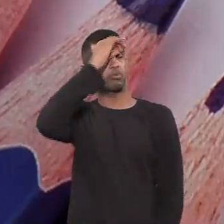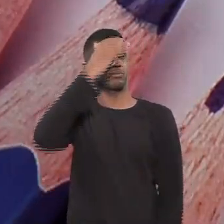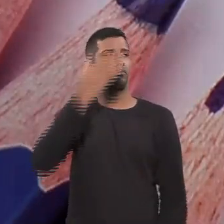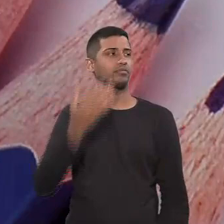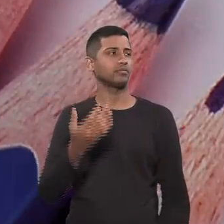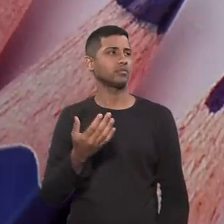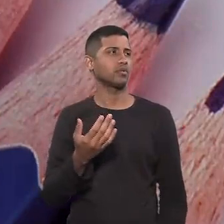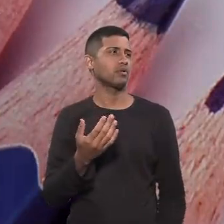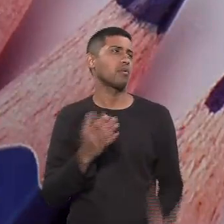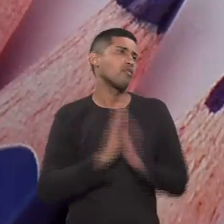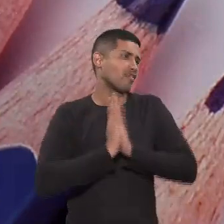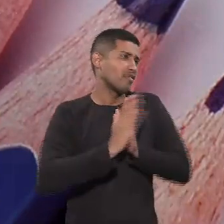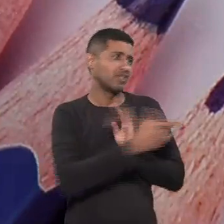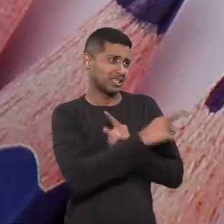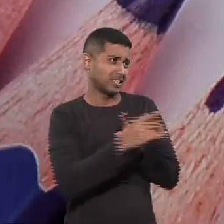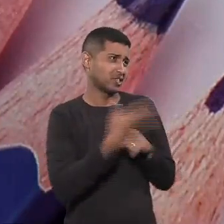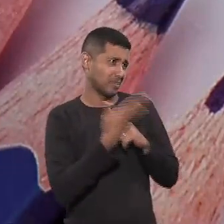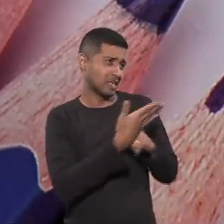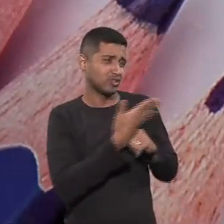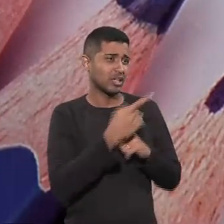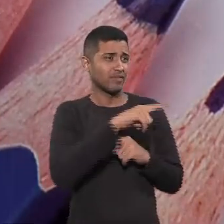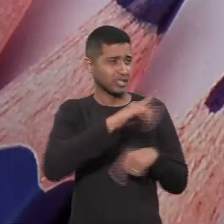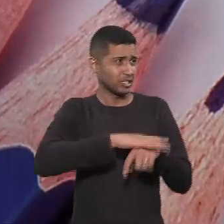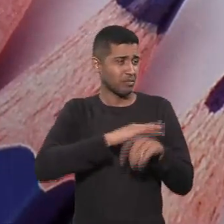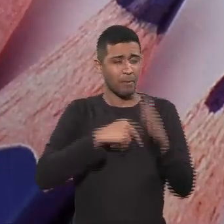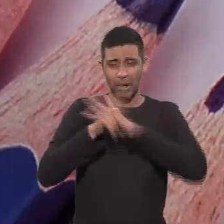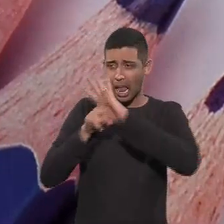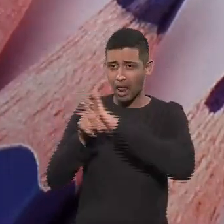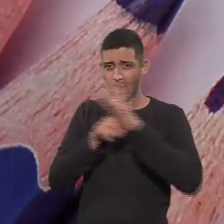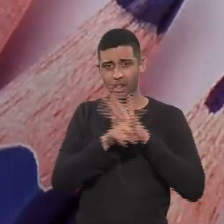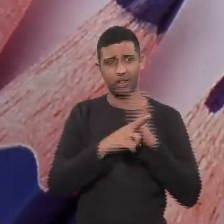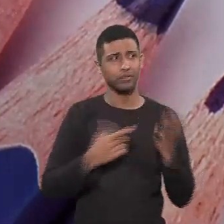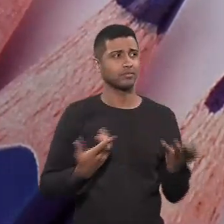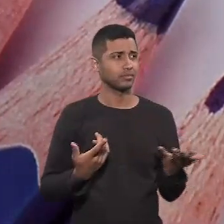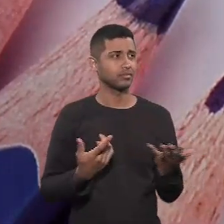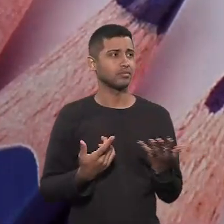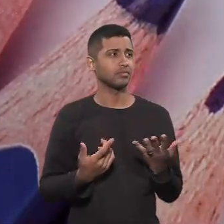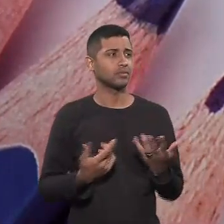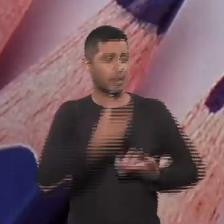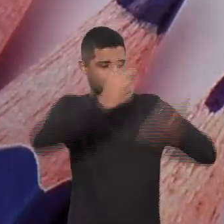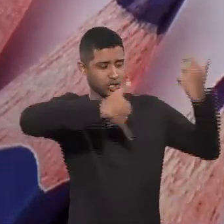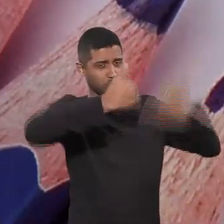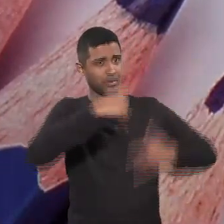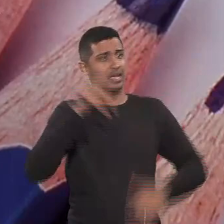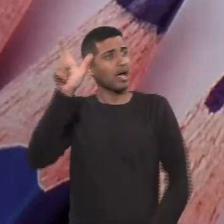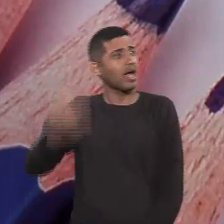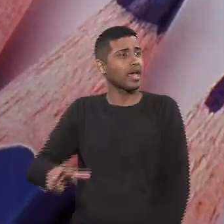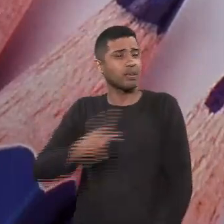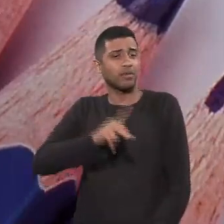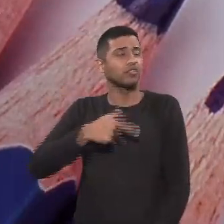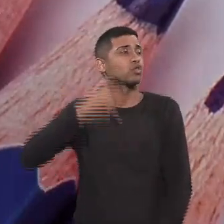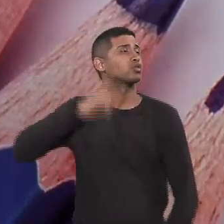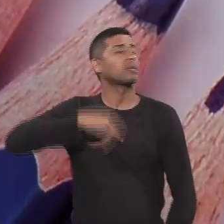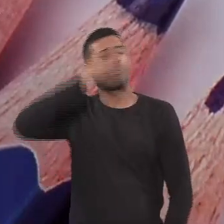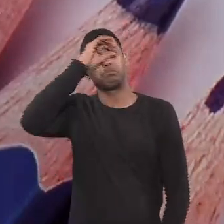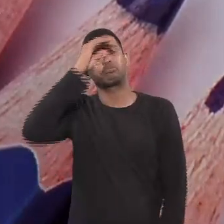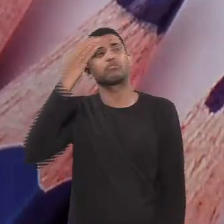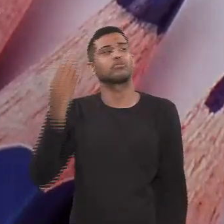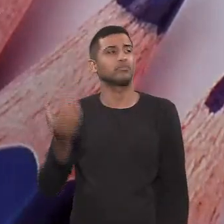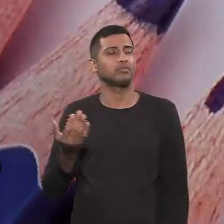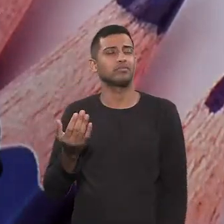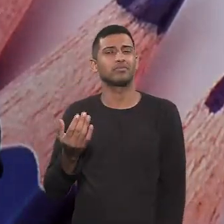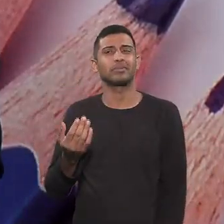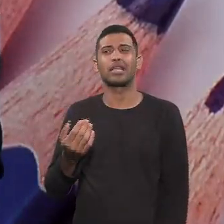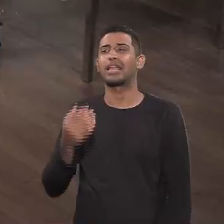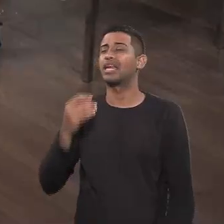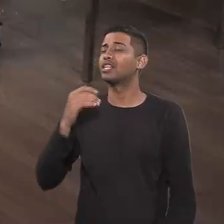ajuda aqui dos universitários, dos pesquisadores. Queria fala de vocês para esse professor que está... Eu vivo isso sem saber o que...